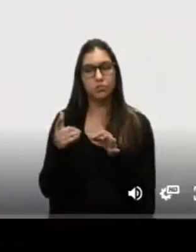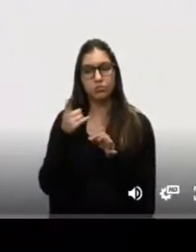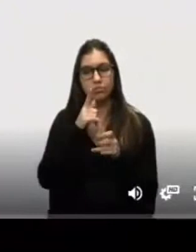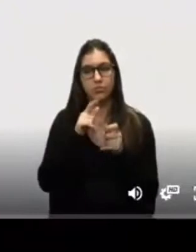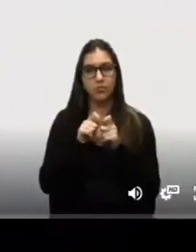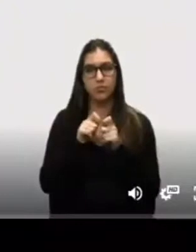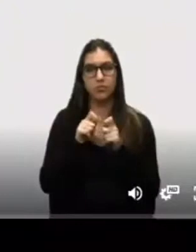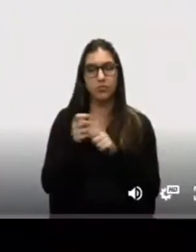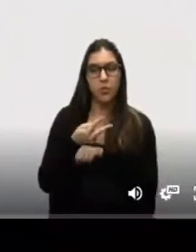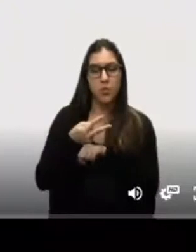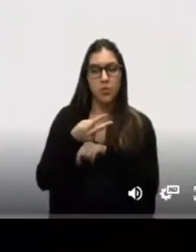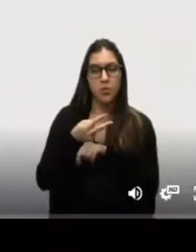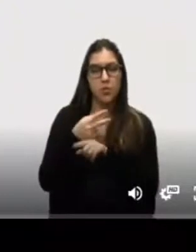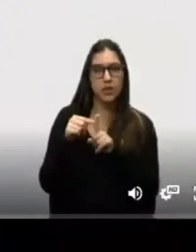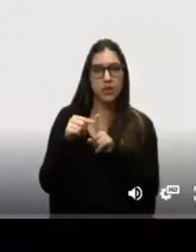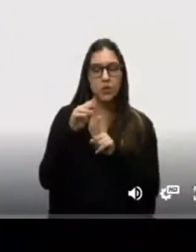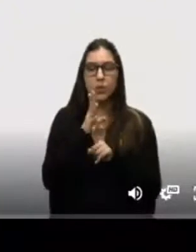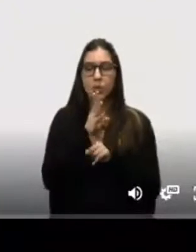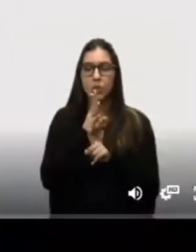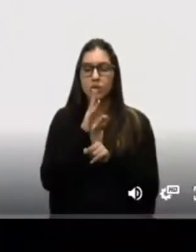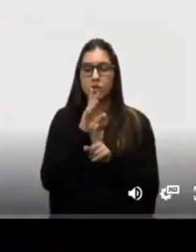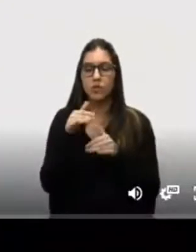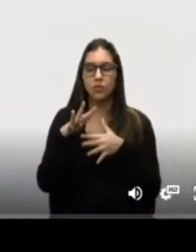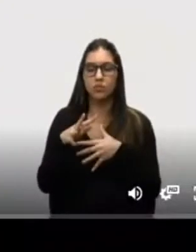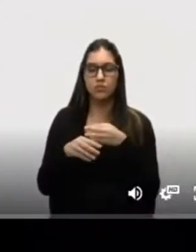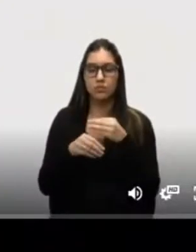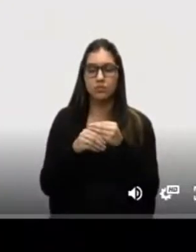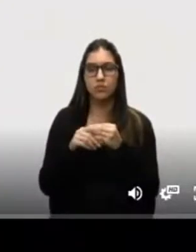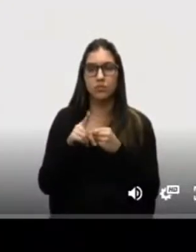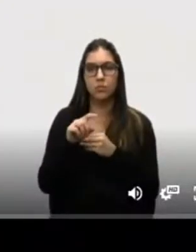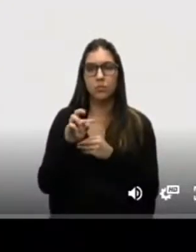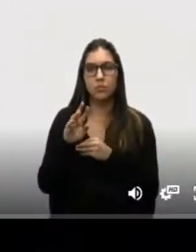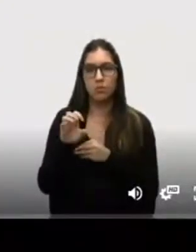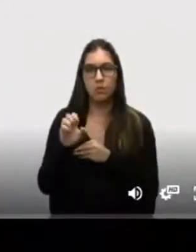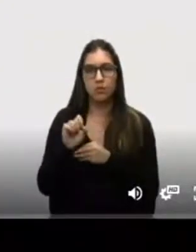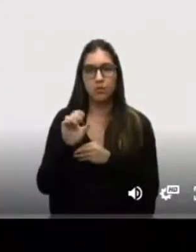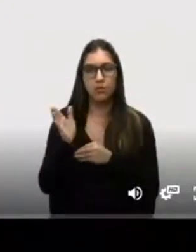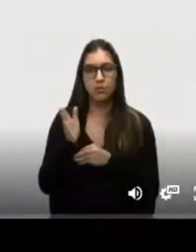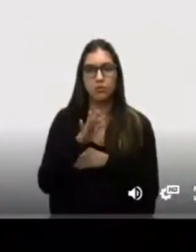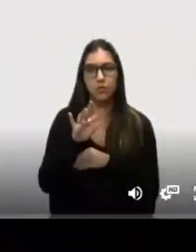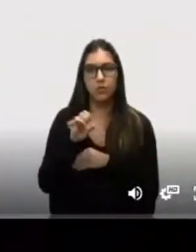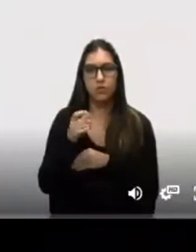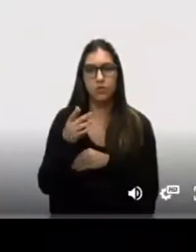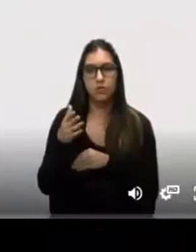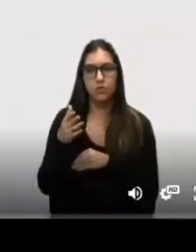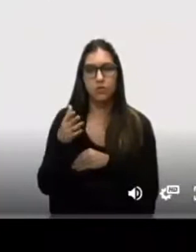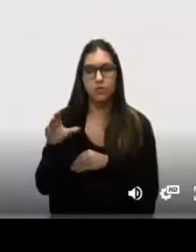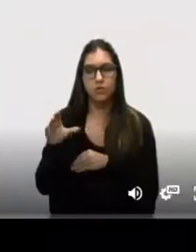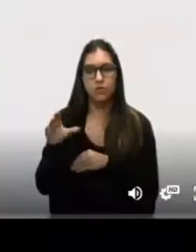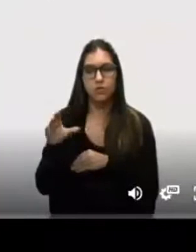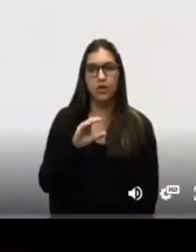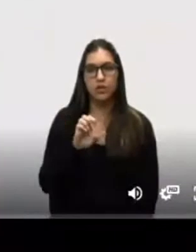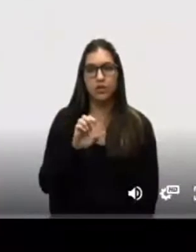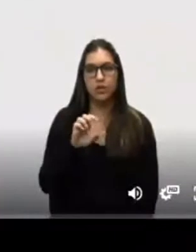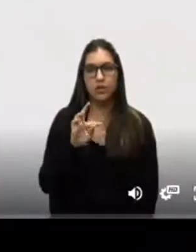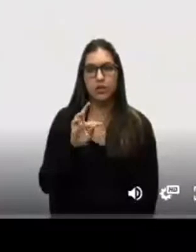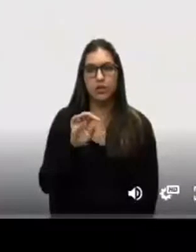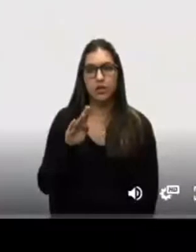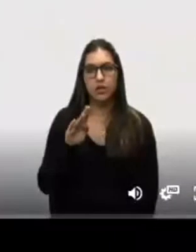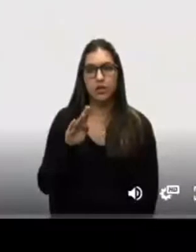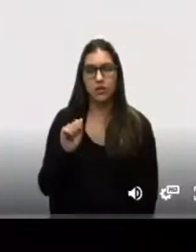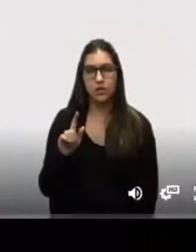então uma busca na temperatura e se conheça quais são os pontos de fusão da acetanilida e qual que é o ponto